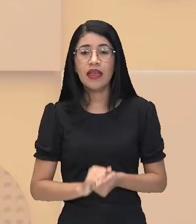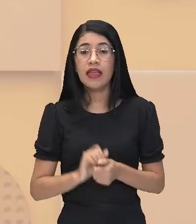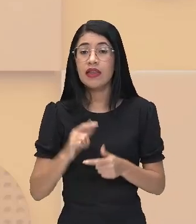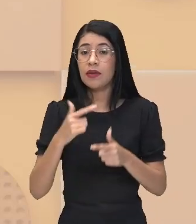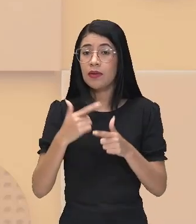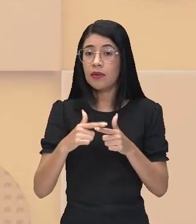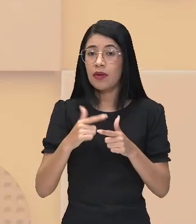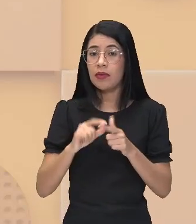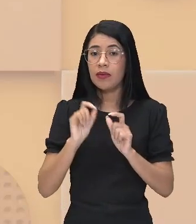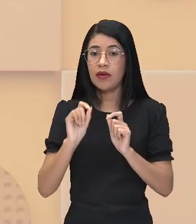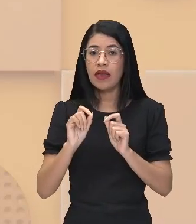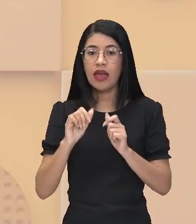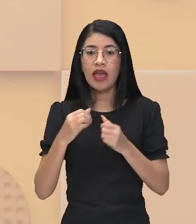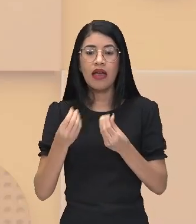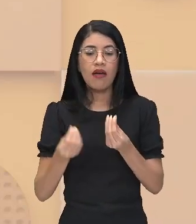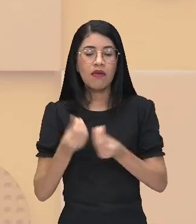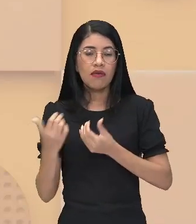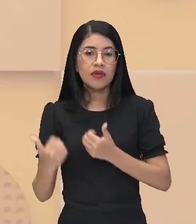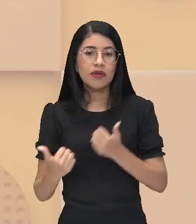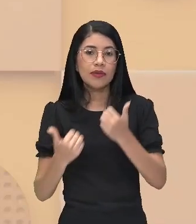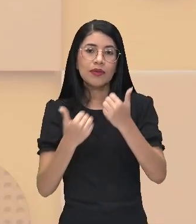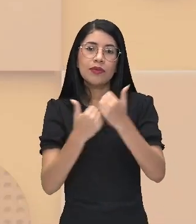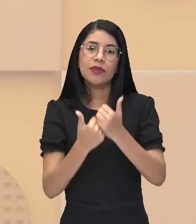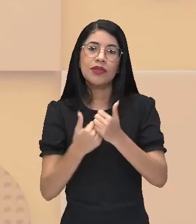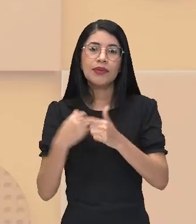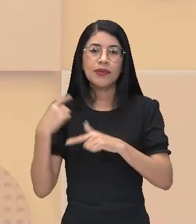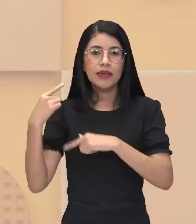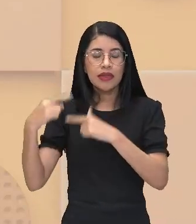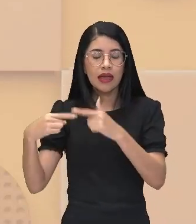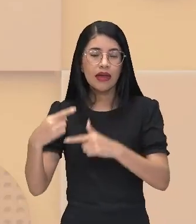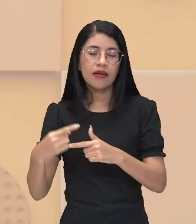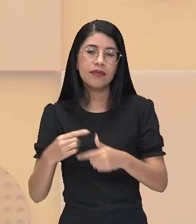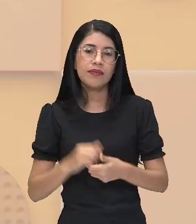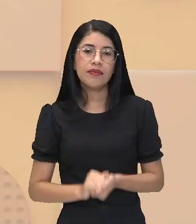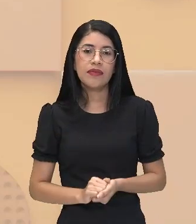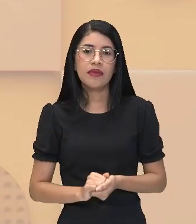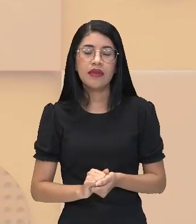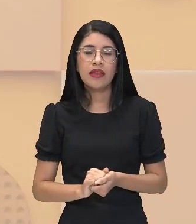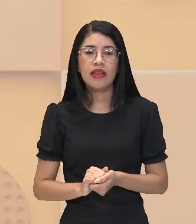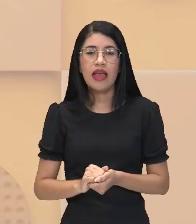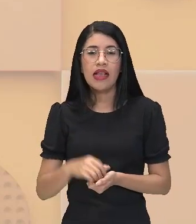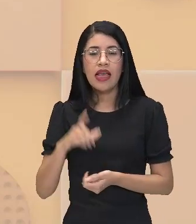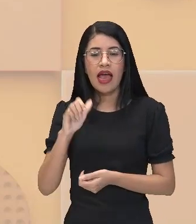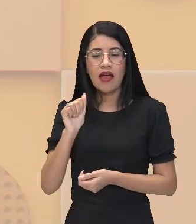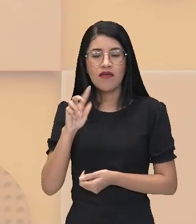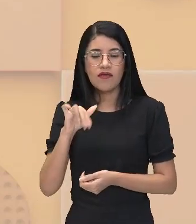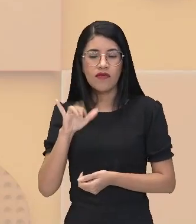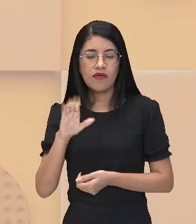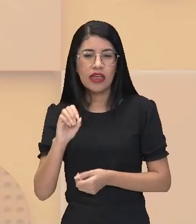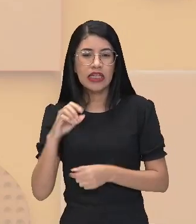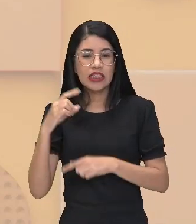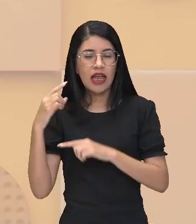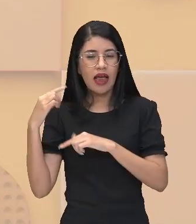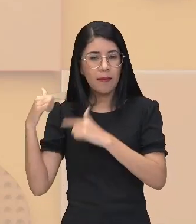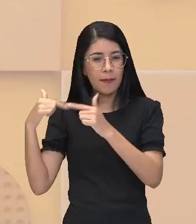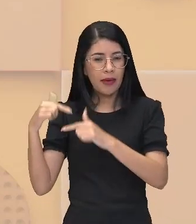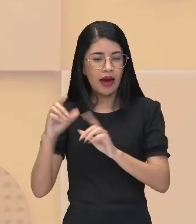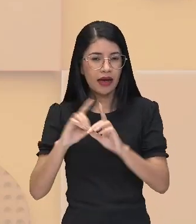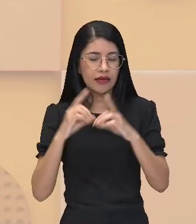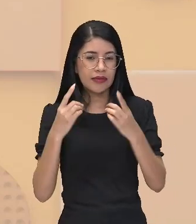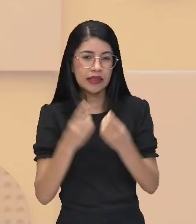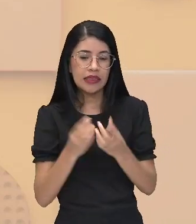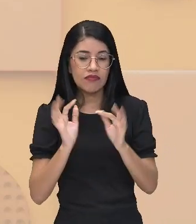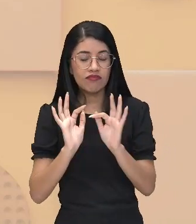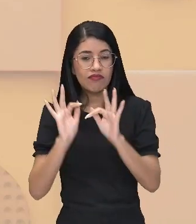de sucessão dinástica. Ele pertencia à dinastia de Avis. Então, a gente tem aí o final da dinastia de Avis